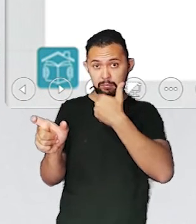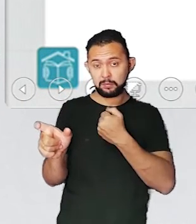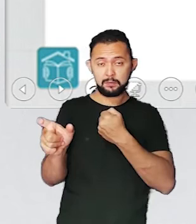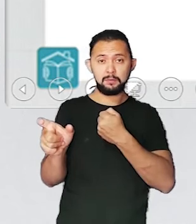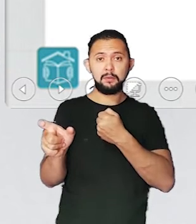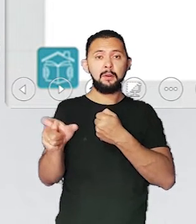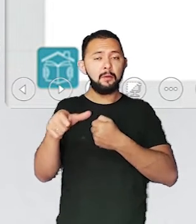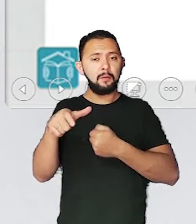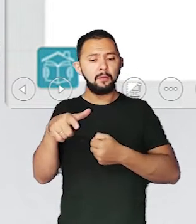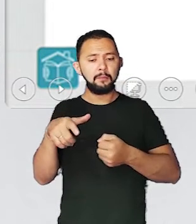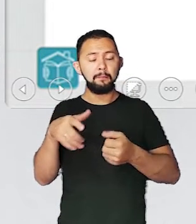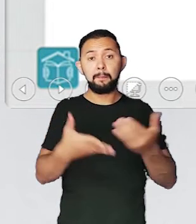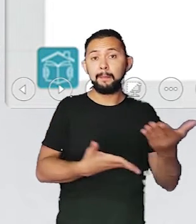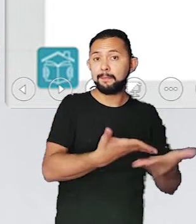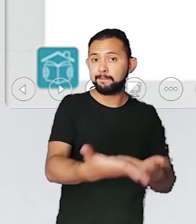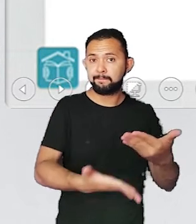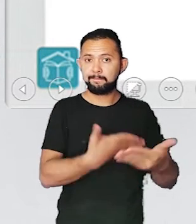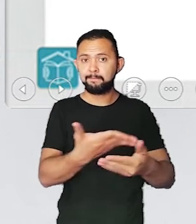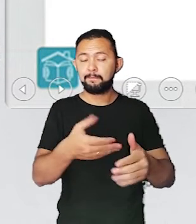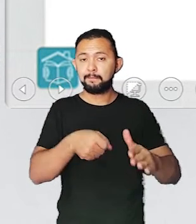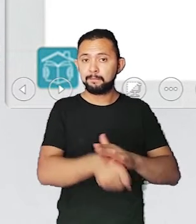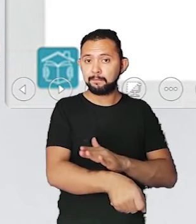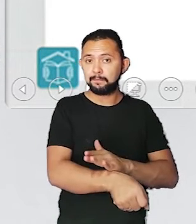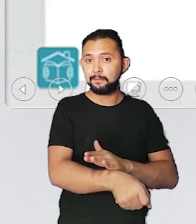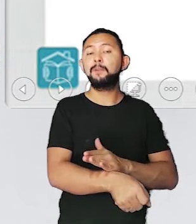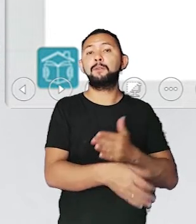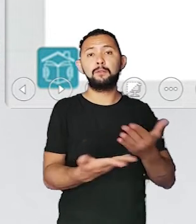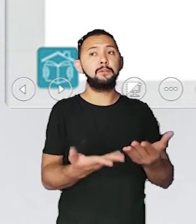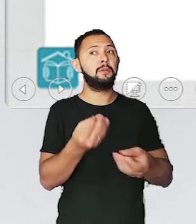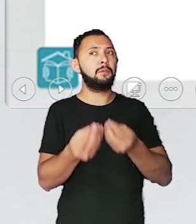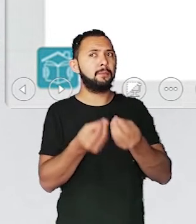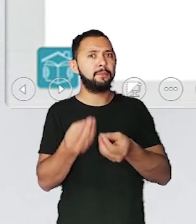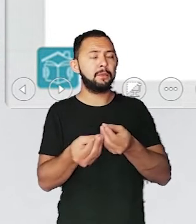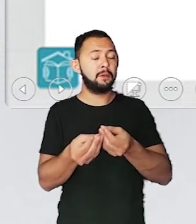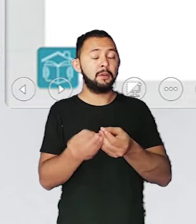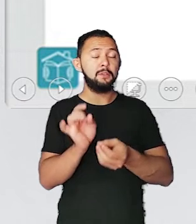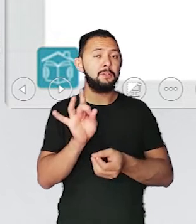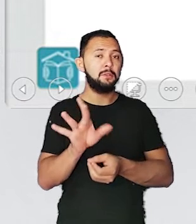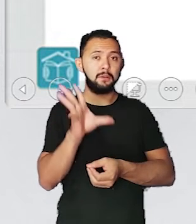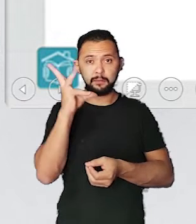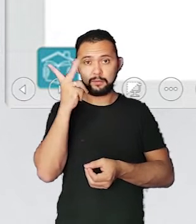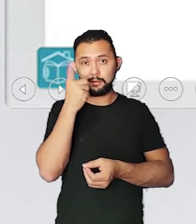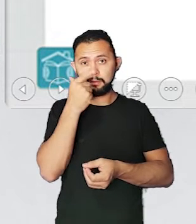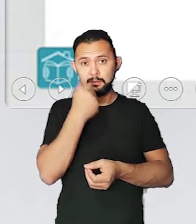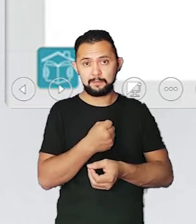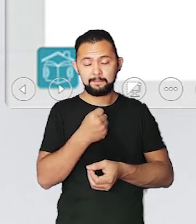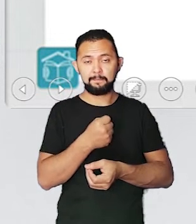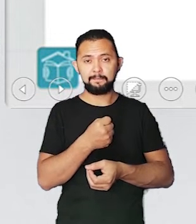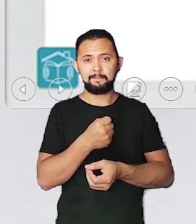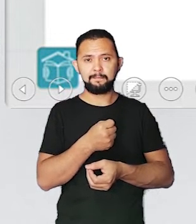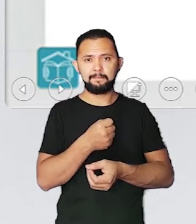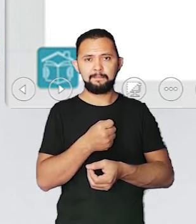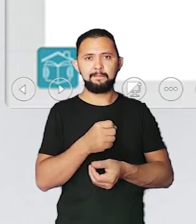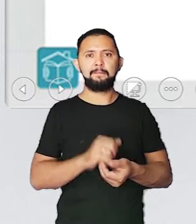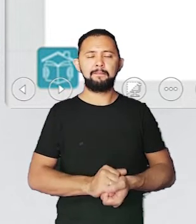certo? E aí 5 são bonitas e 5 não são bonitas, né? Então, somente as que são bonitas vão participar, ou seja, só as 5 bonitas que vão